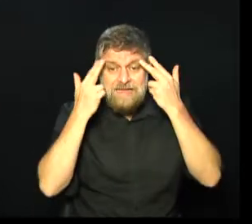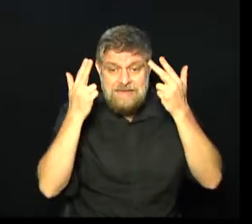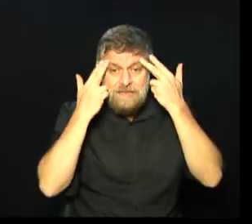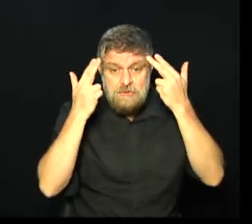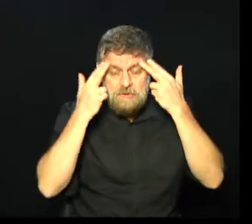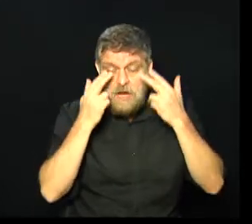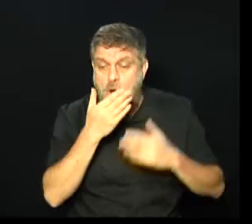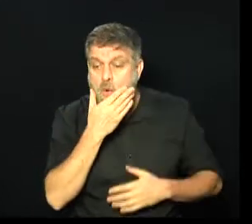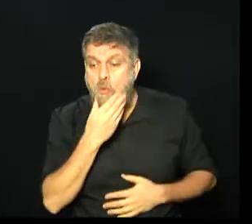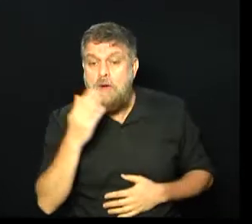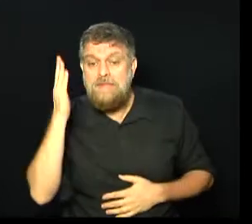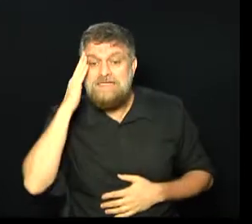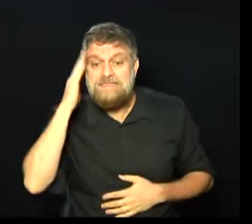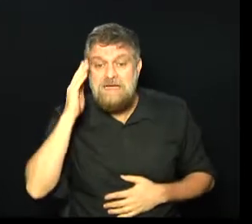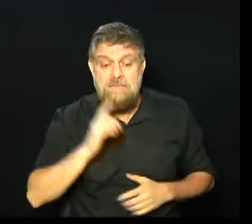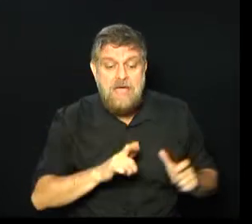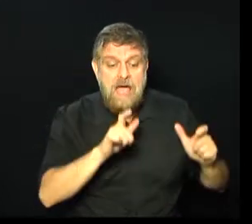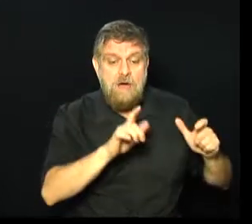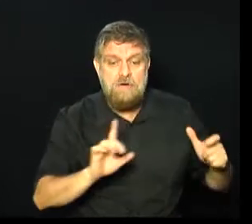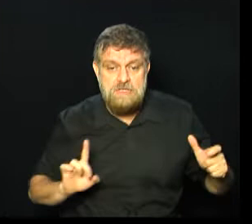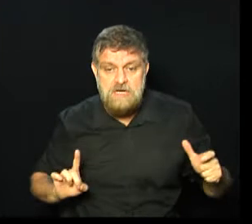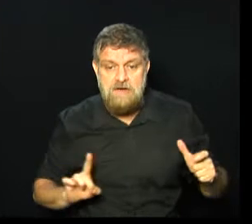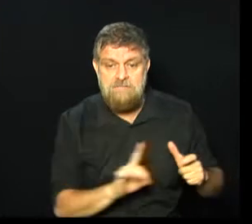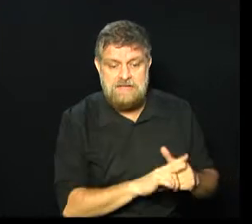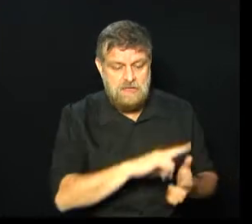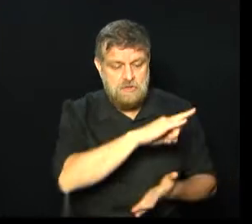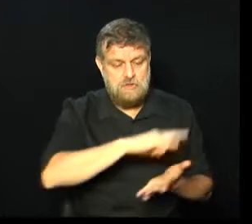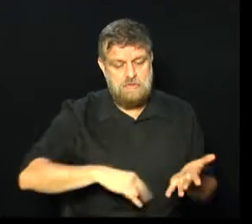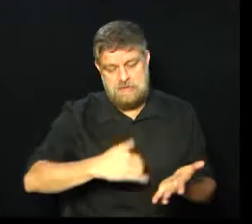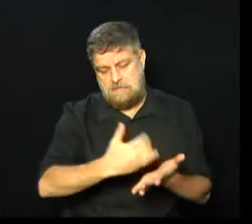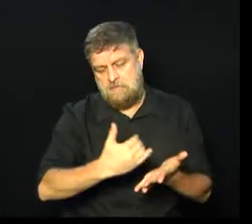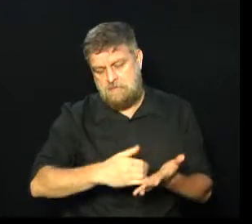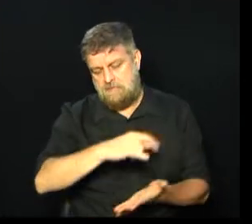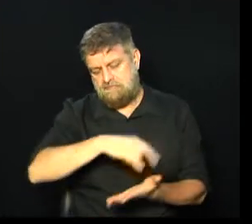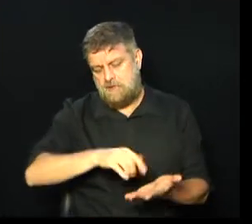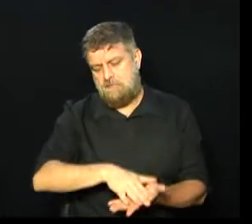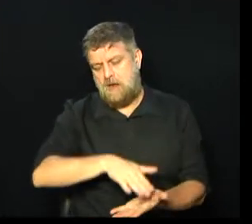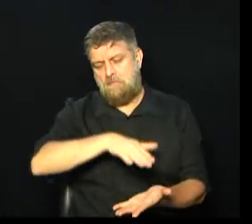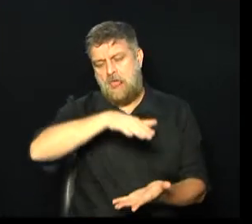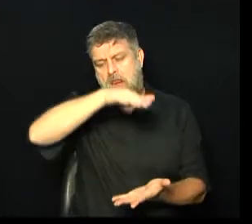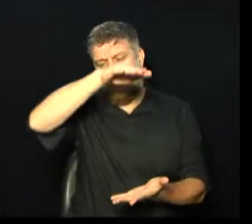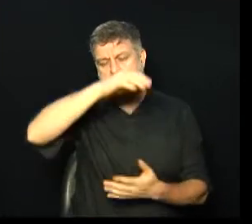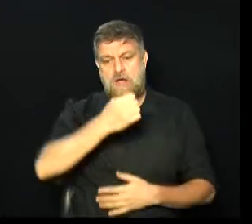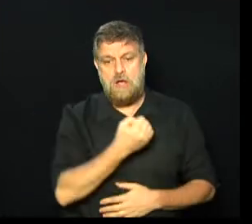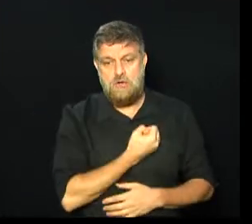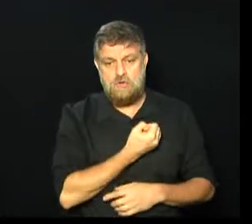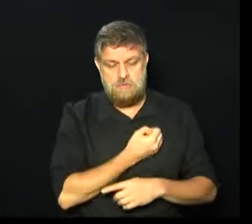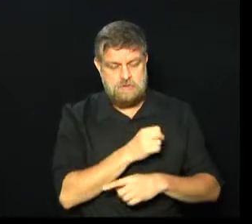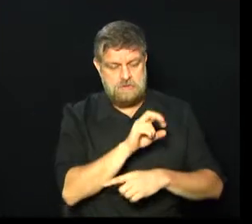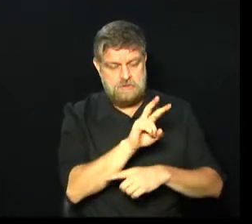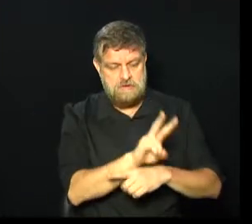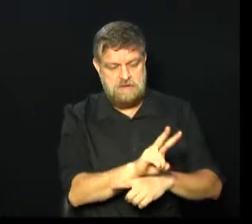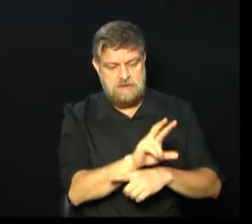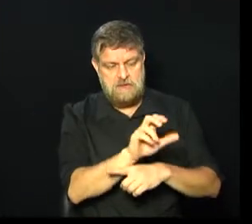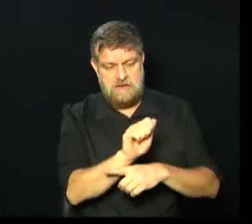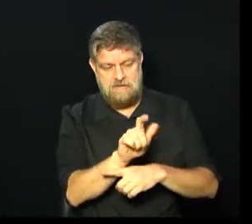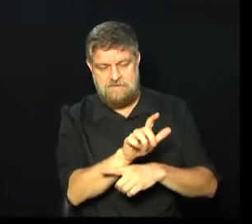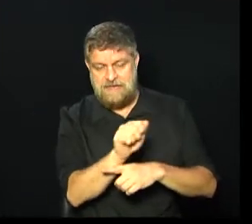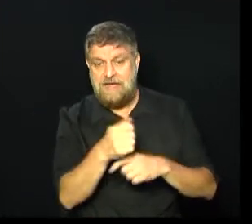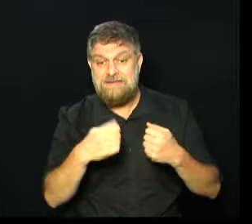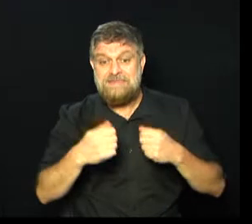seja menos dependente de fichas de encaminhamento, de aceitação, de número de vagas, que seja uma coisa mais